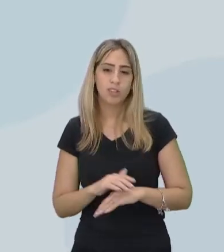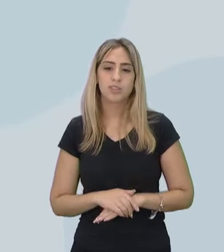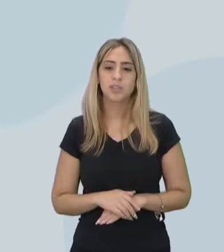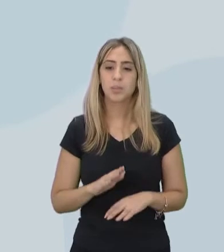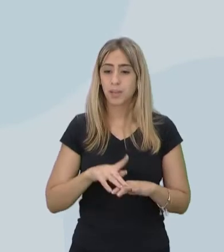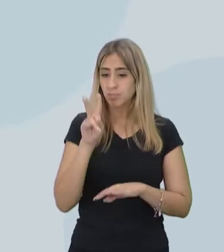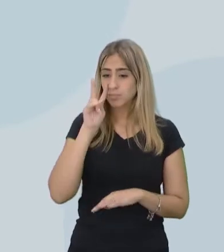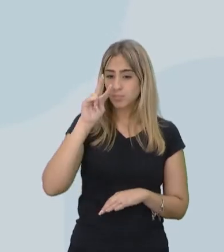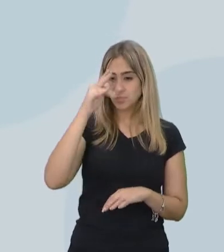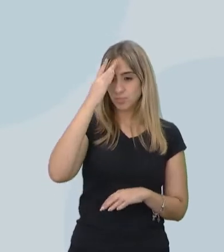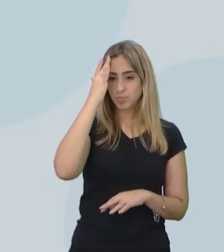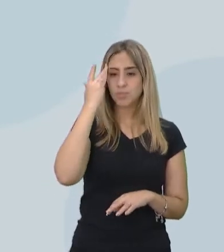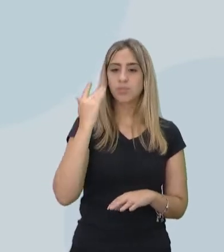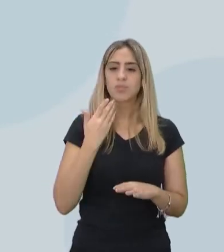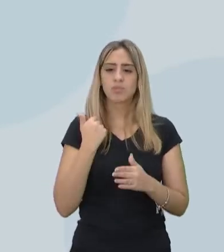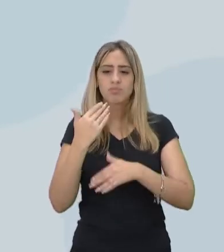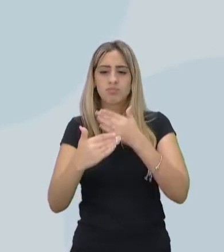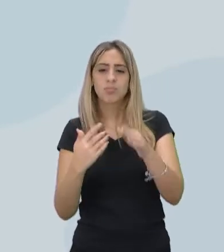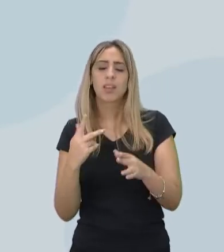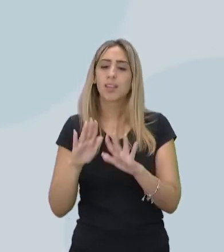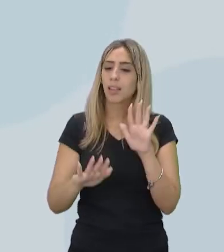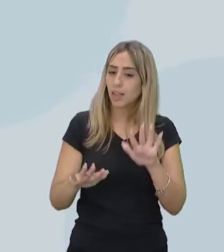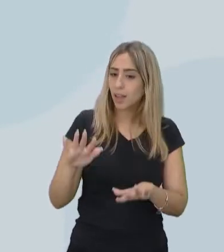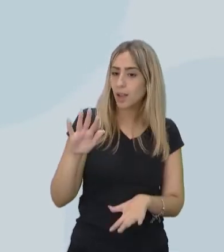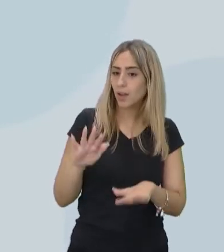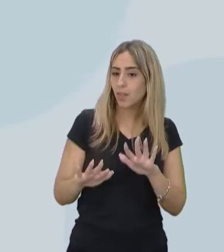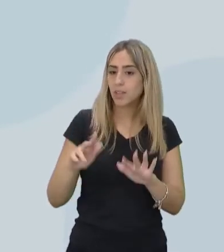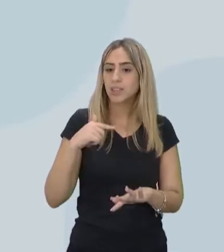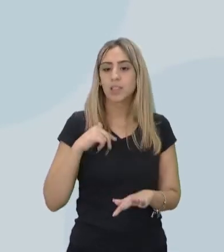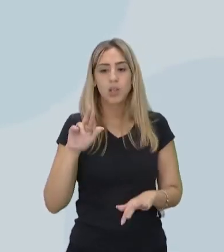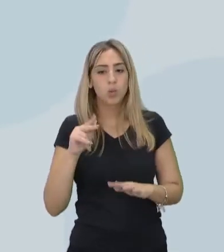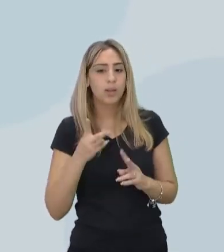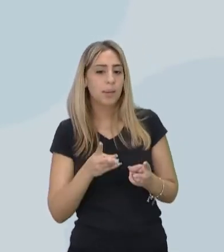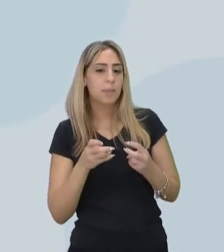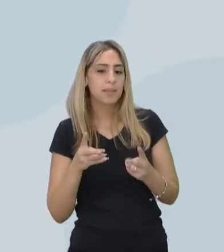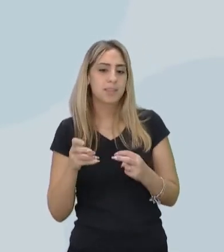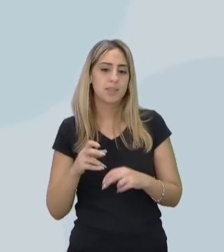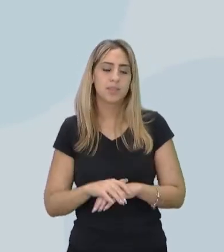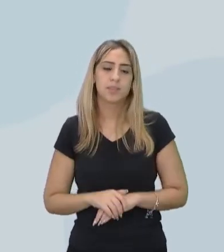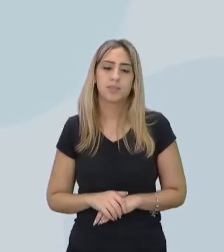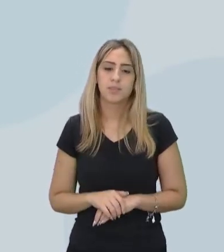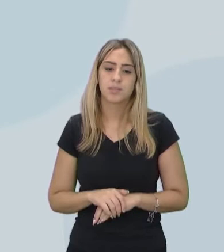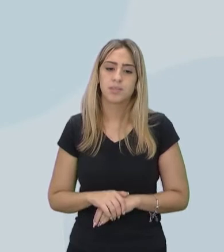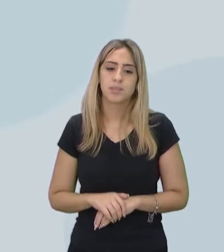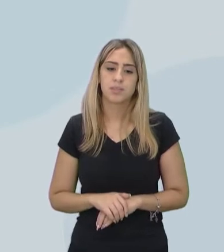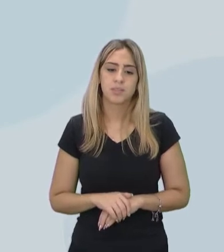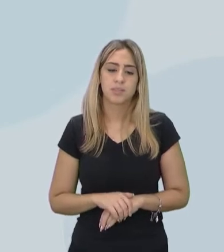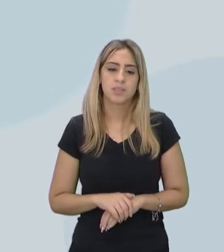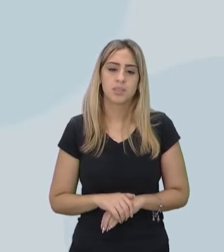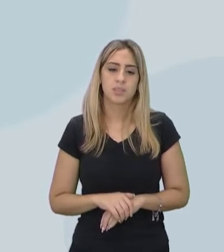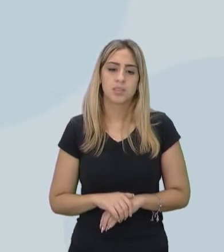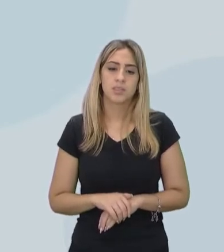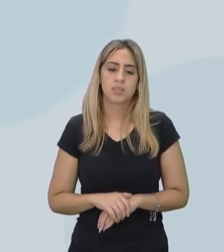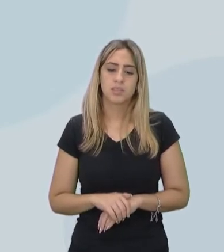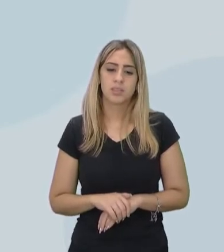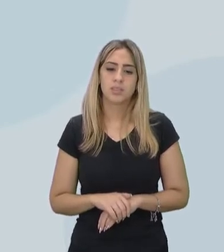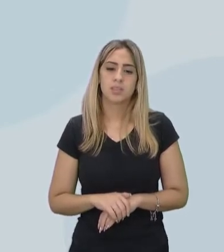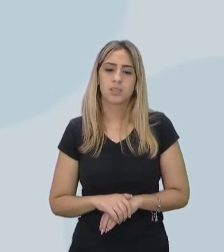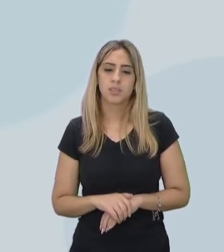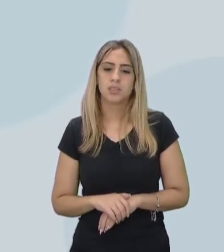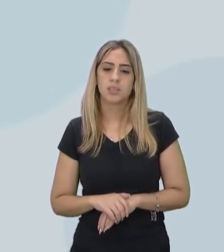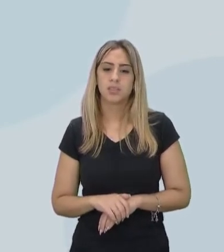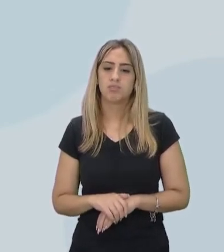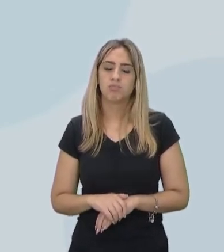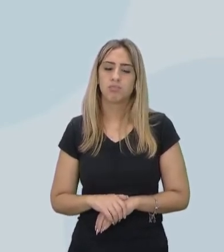Essa visão à frente, talvez eu nunca tenha percebido, assim, se eu tenho tanto essa visão. Acho que voltado para